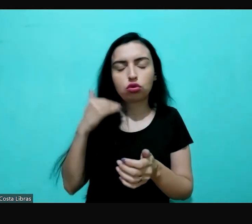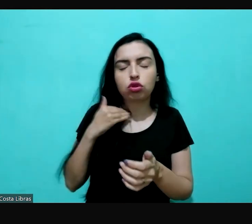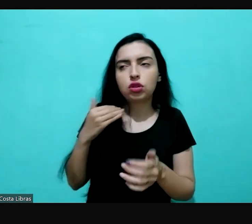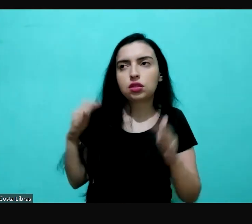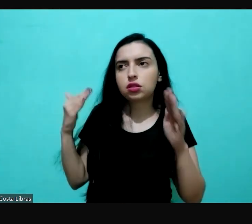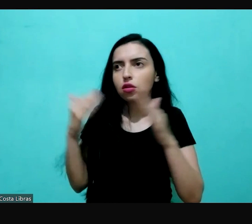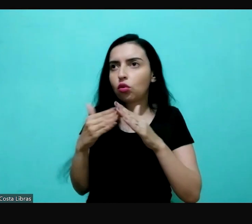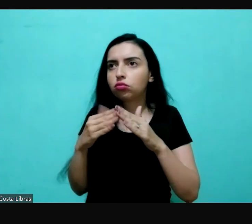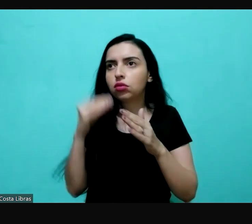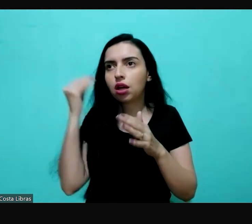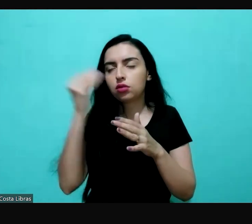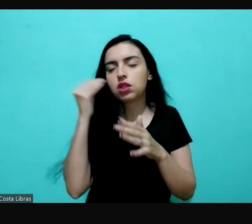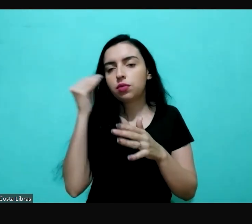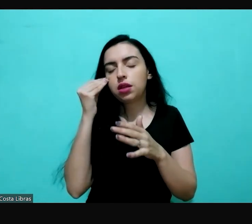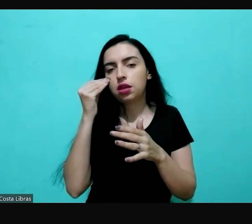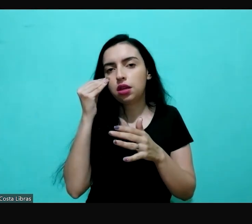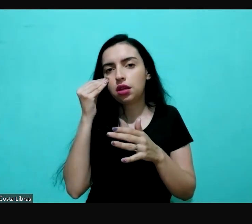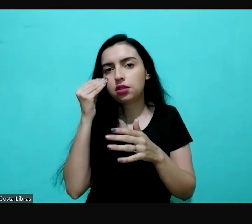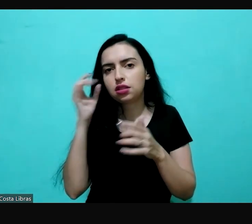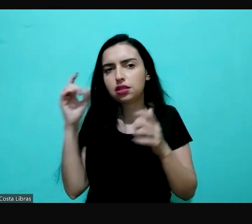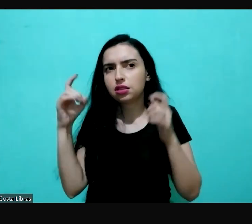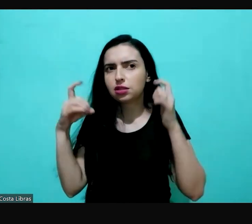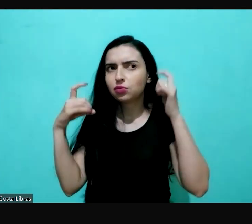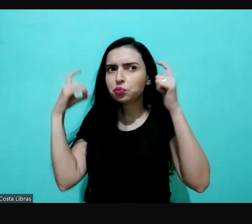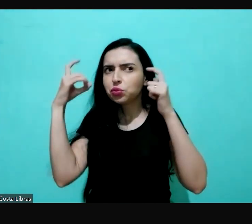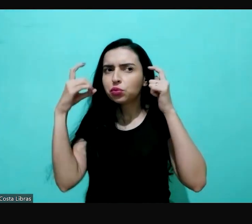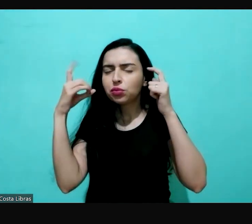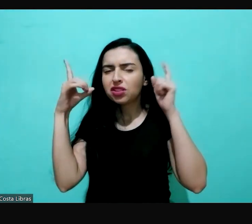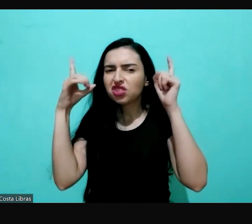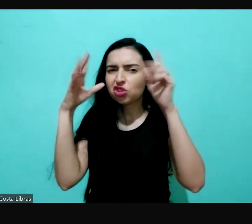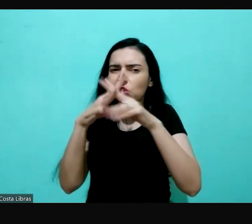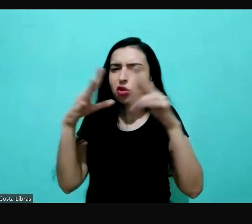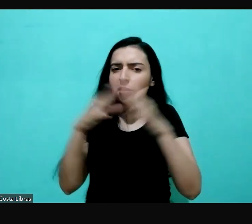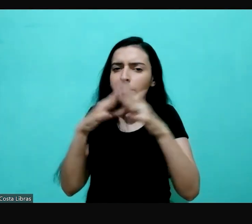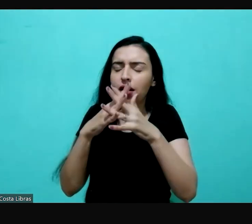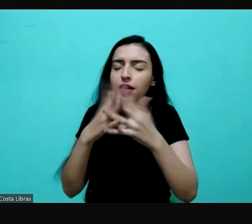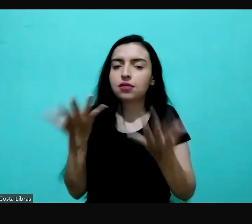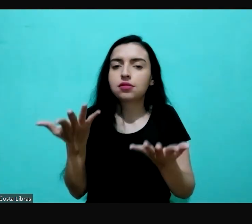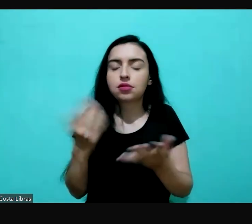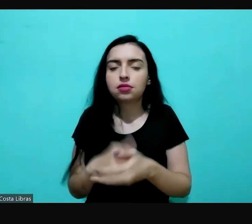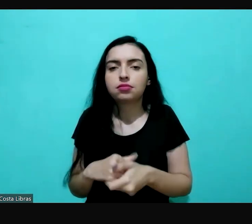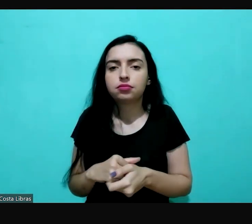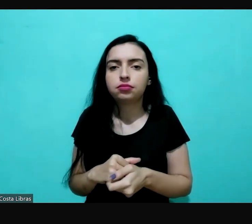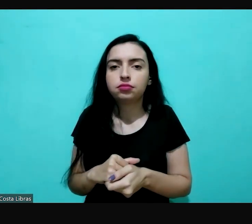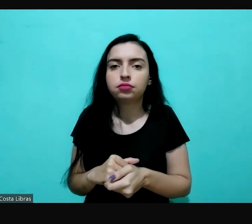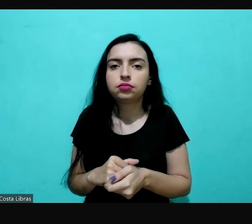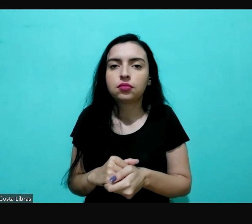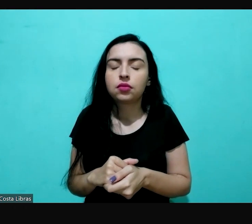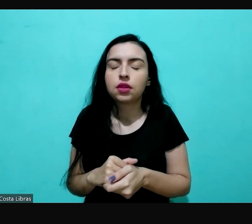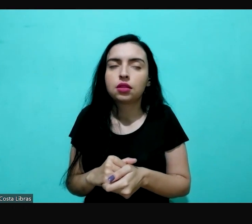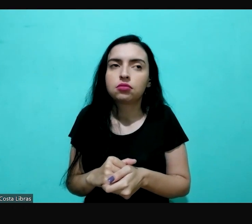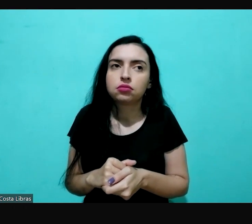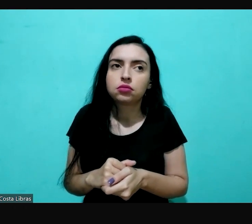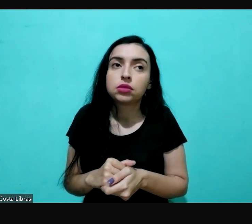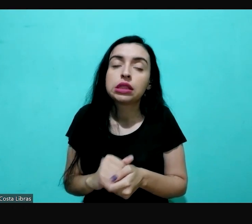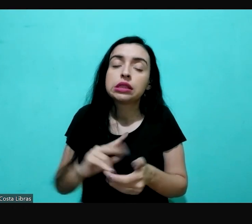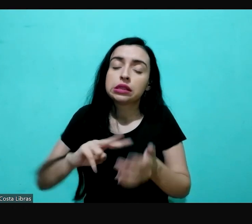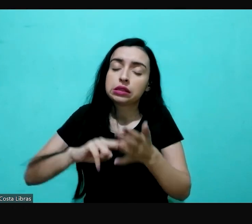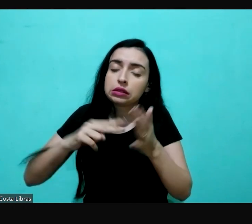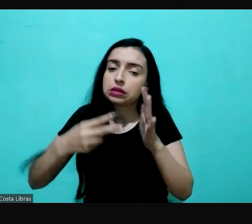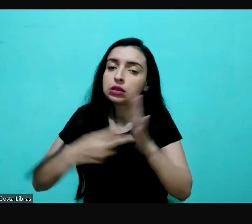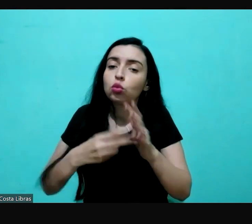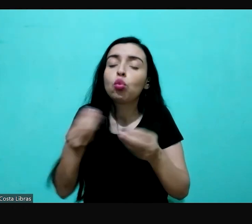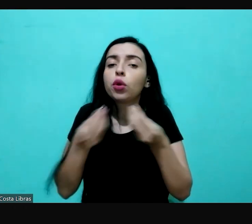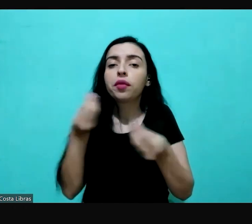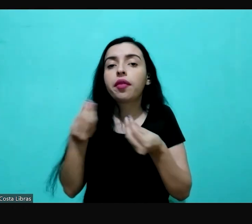essas situações complexas, né? O professor José Carlos Francisco me dizer, mas também tem uma questão de interpretação, o que é,